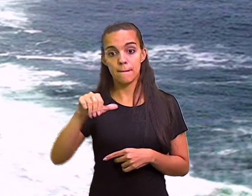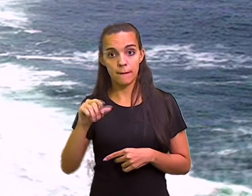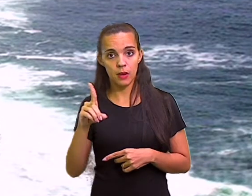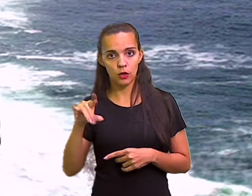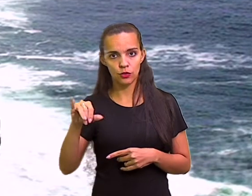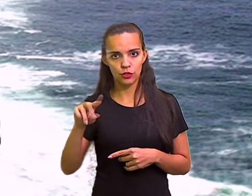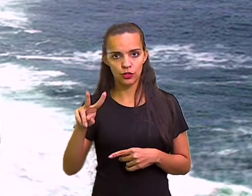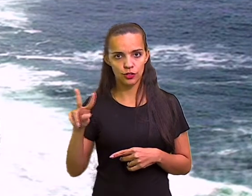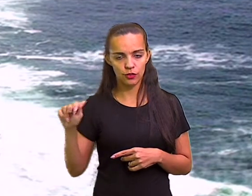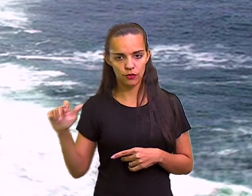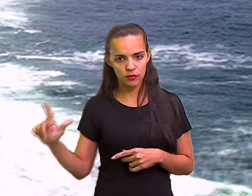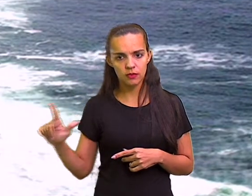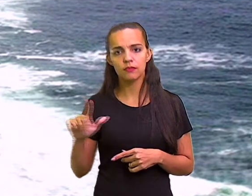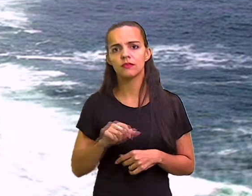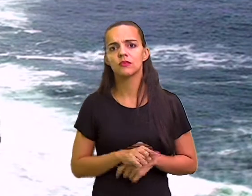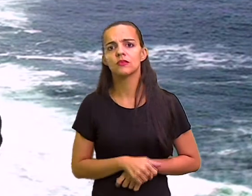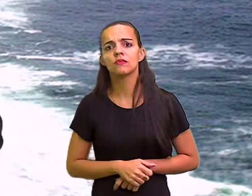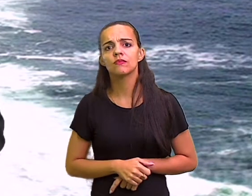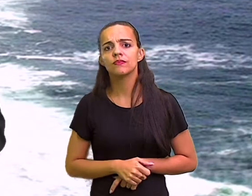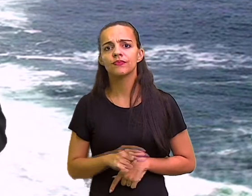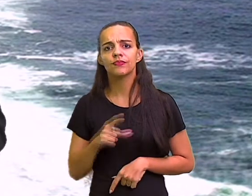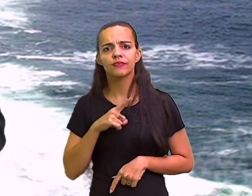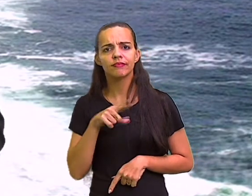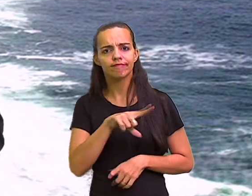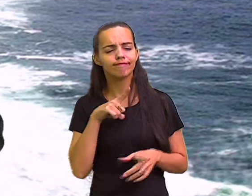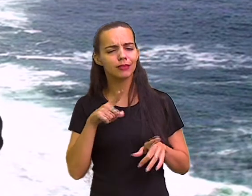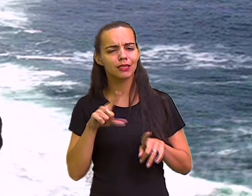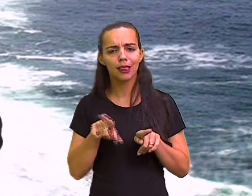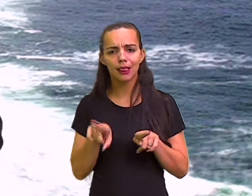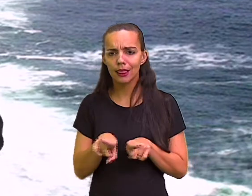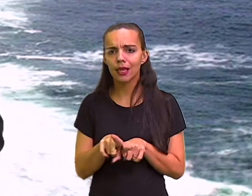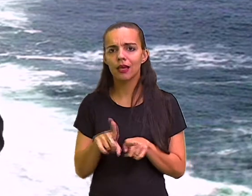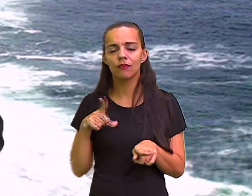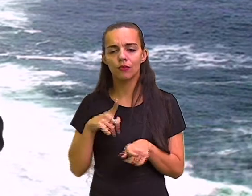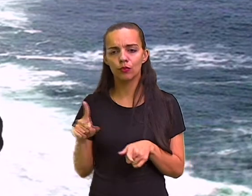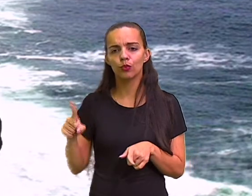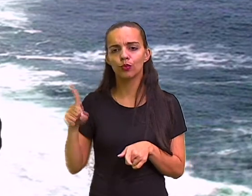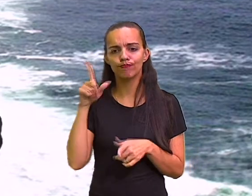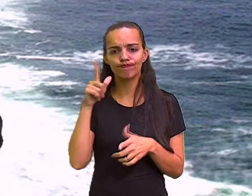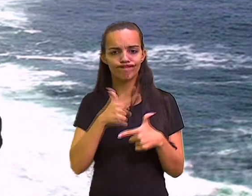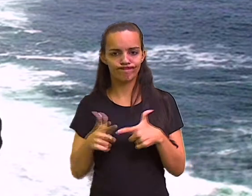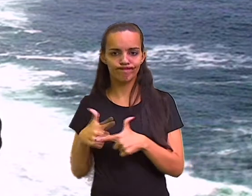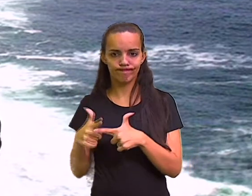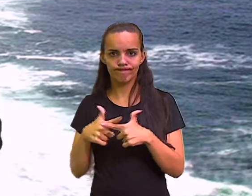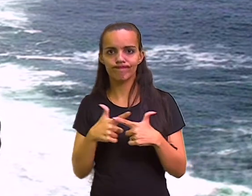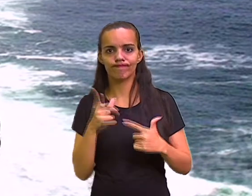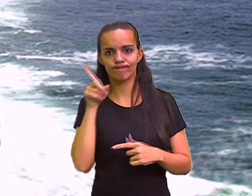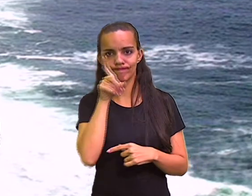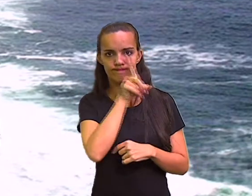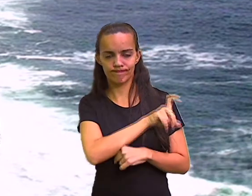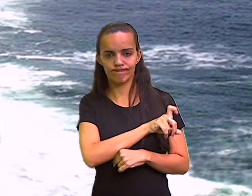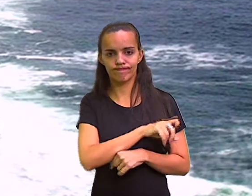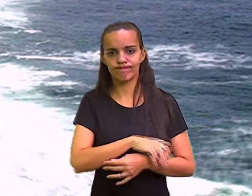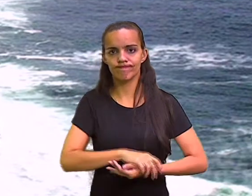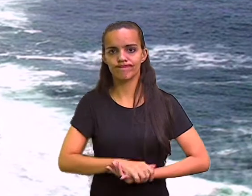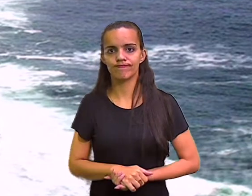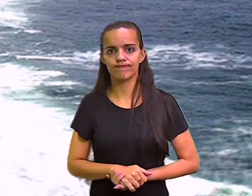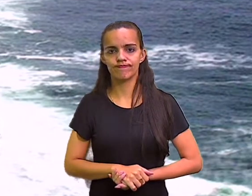e Bangladesh, tendo provocado milhares de mortos e de